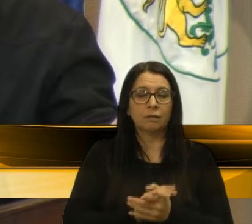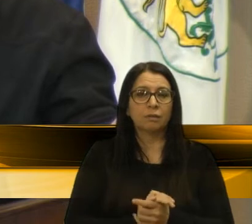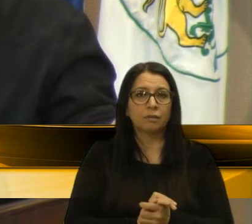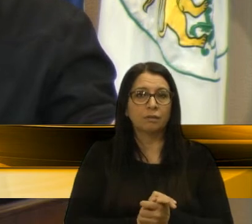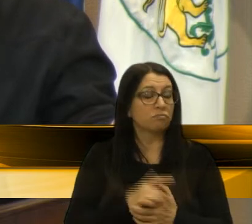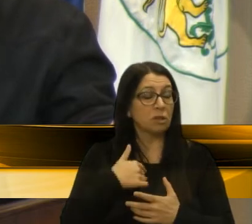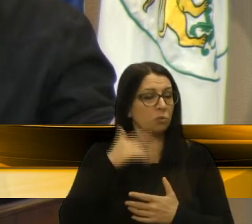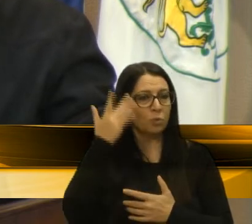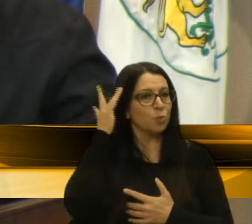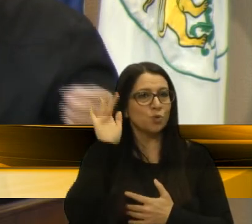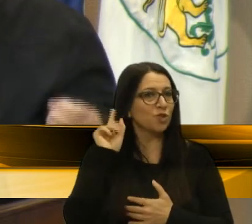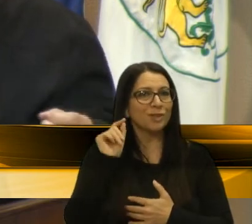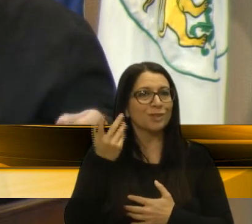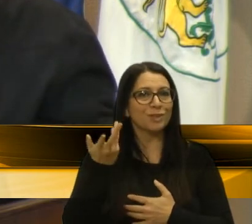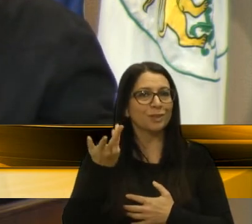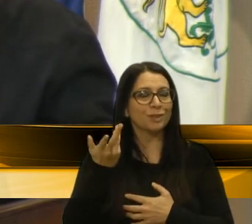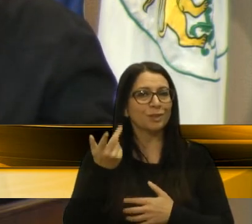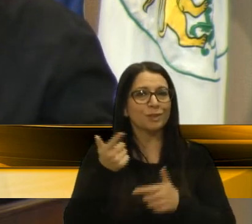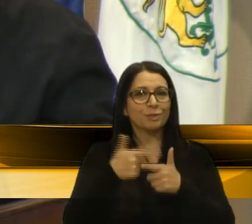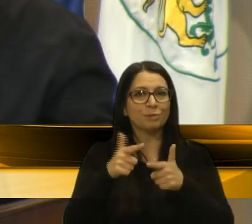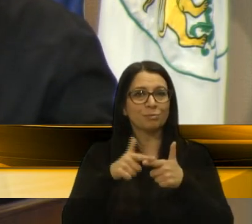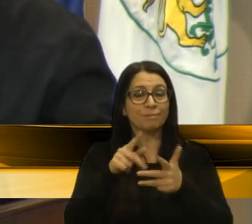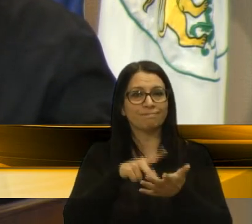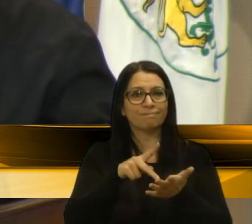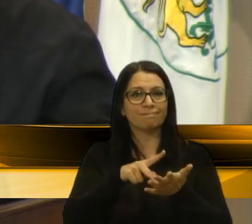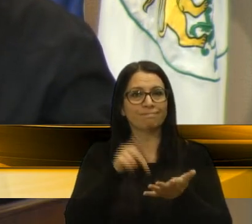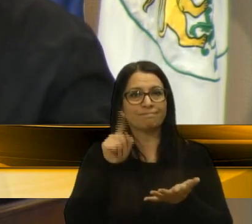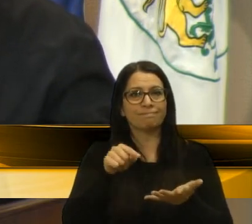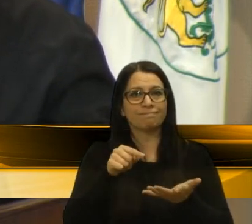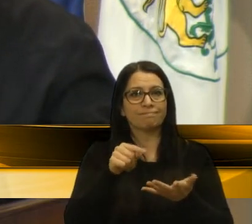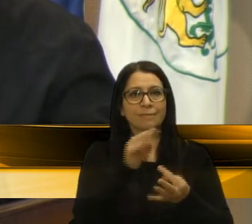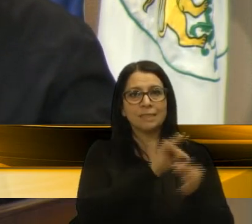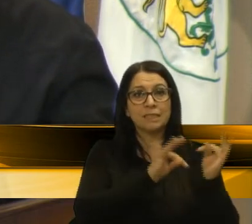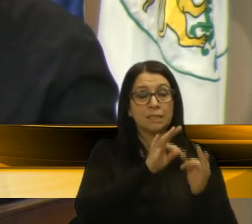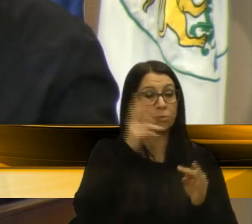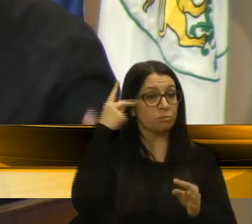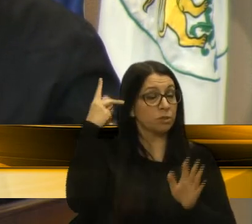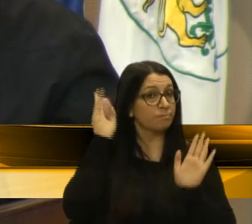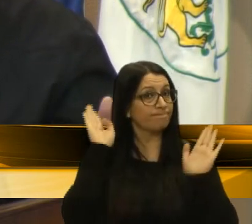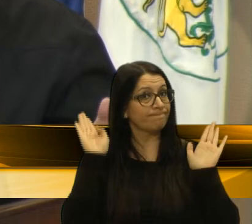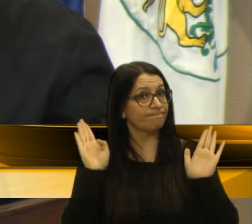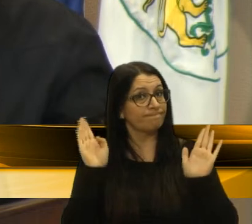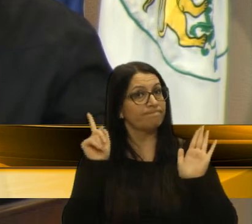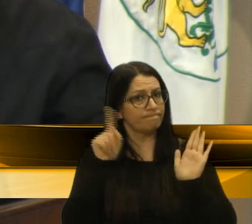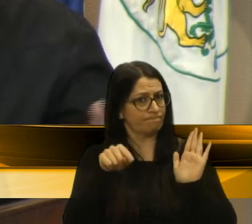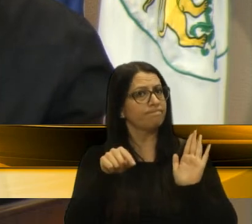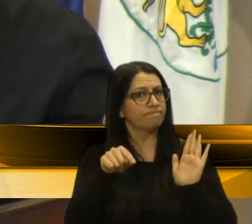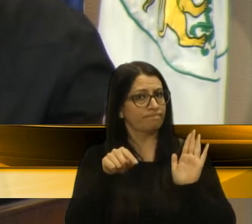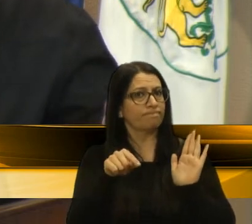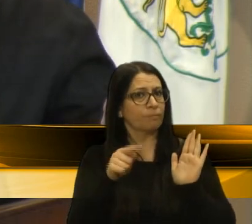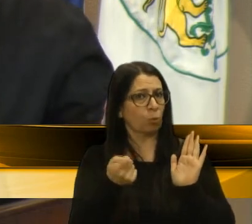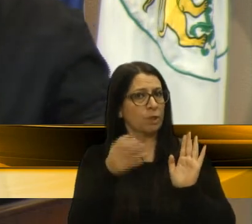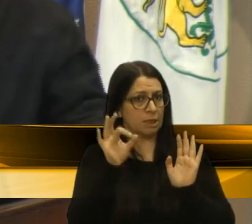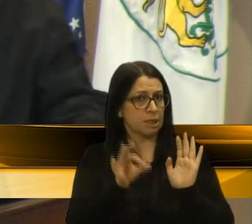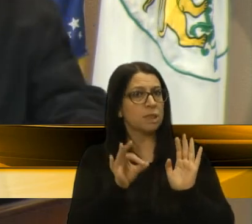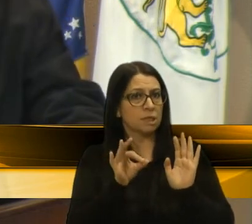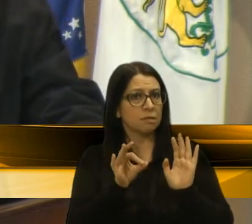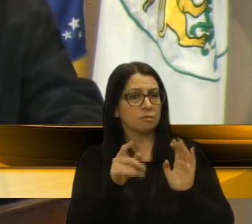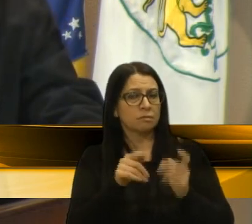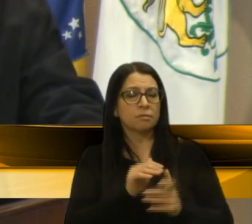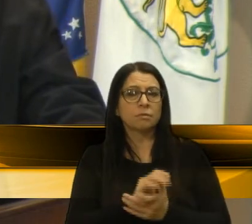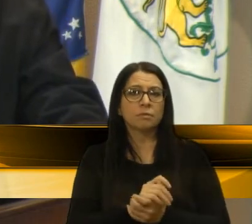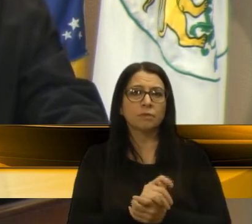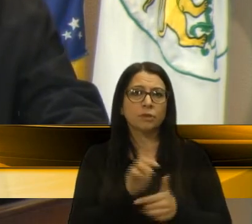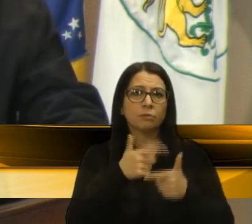eu não sei se o problema de fato aqui não é de tratamento psiquiátrico, né? Já tenho quase certeza disso,